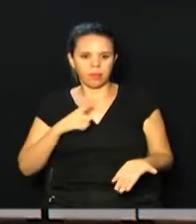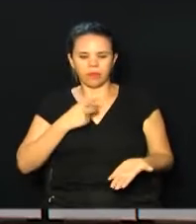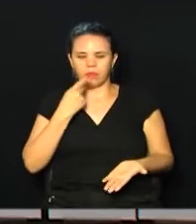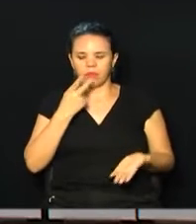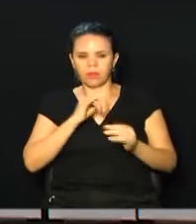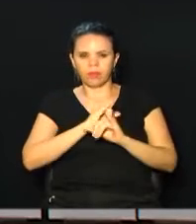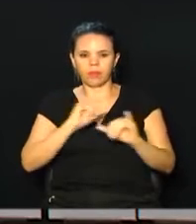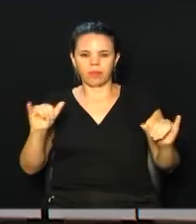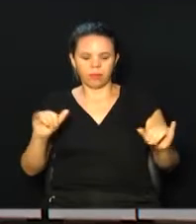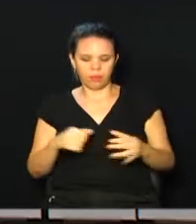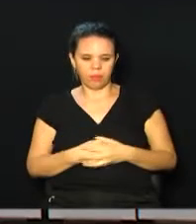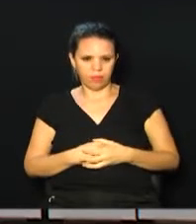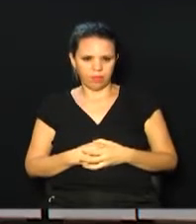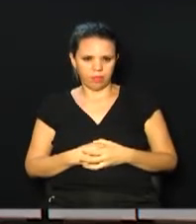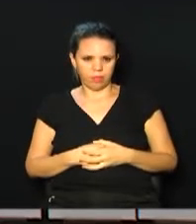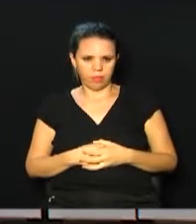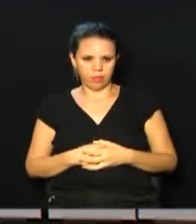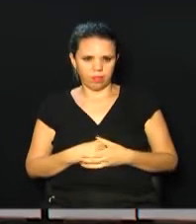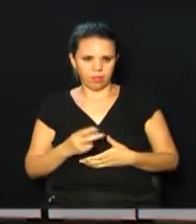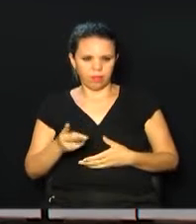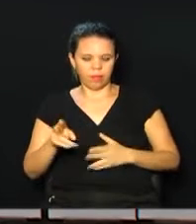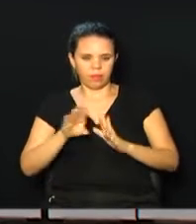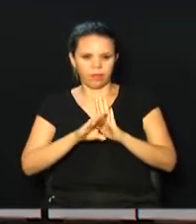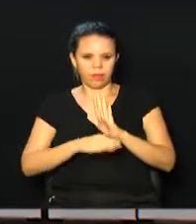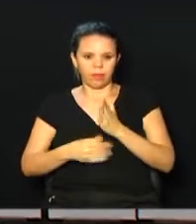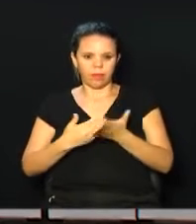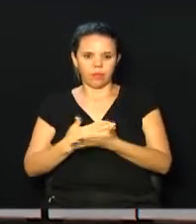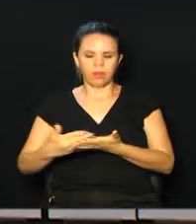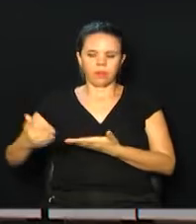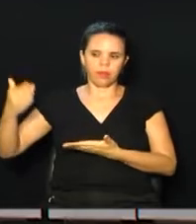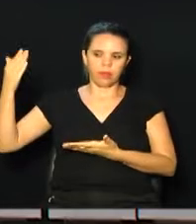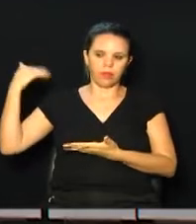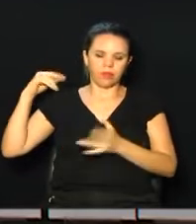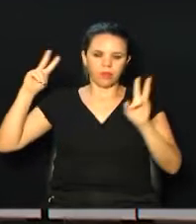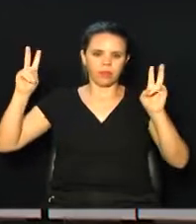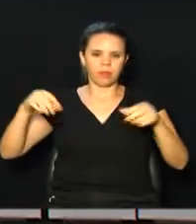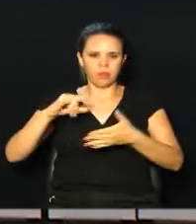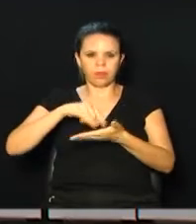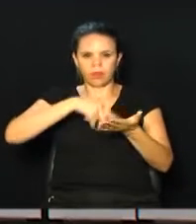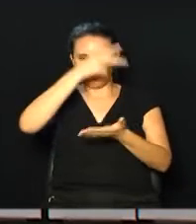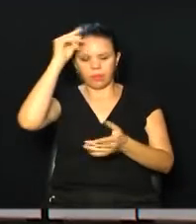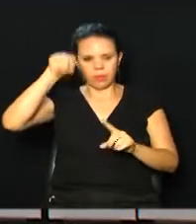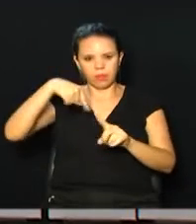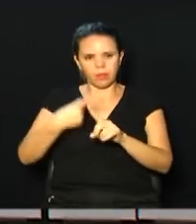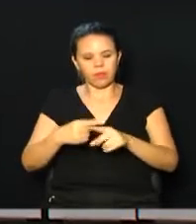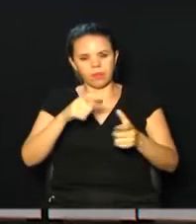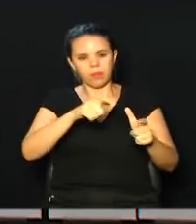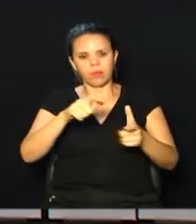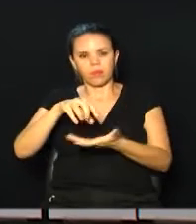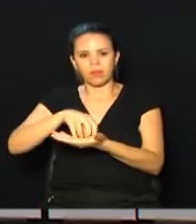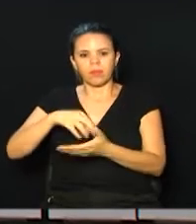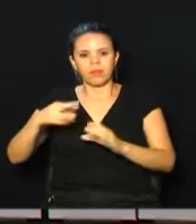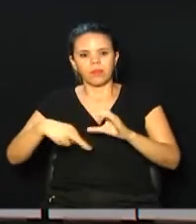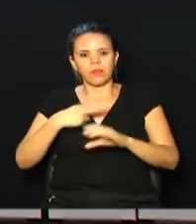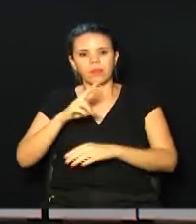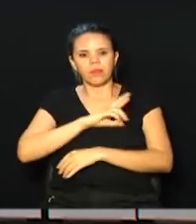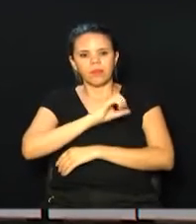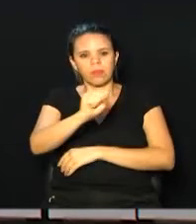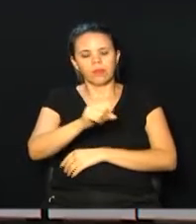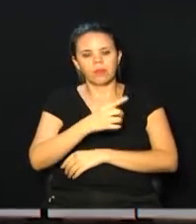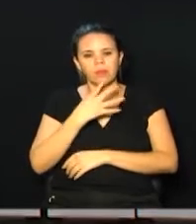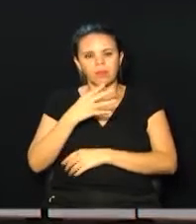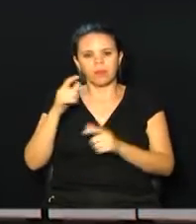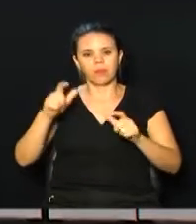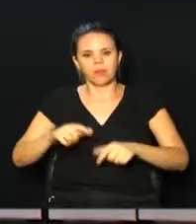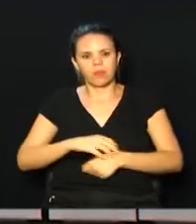falado num quadro fixo, desde aquele início. E sobre a indicação de mais ecopontos, o Rossini conhece muito bem ali o